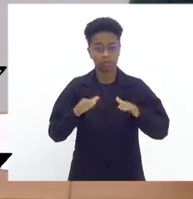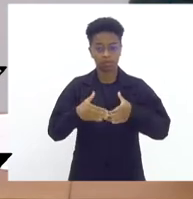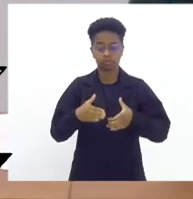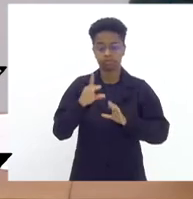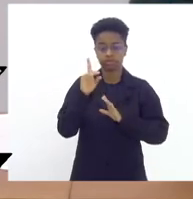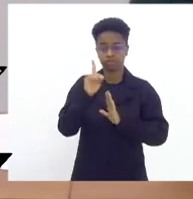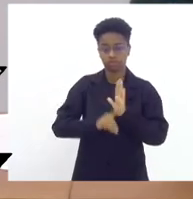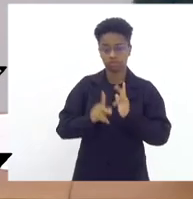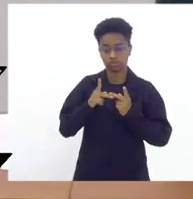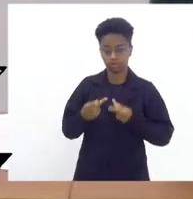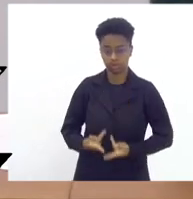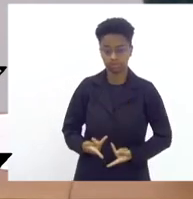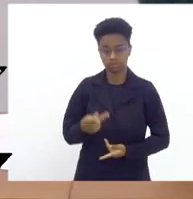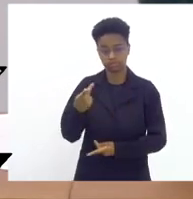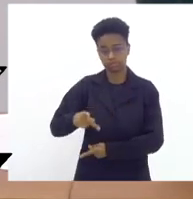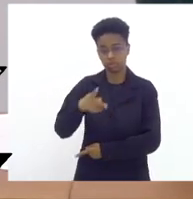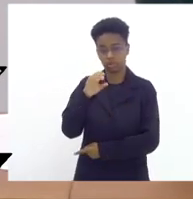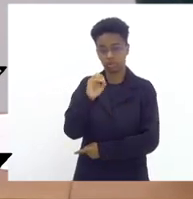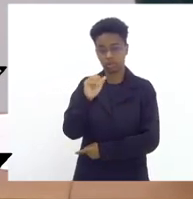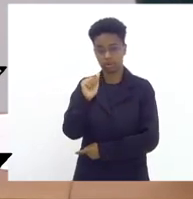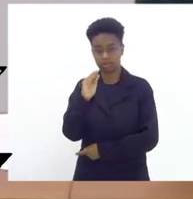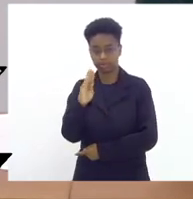judiciária da OAB